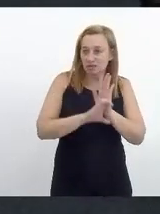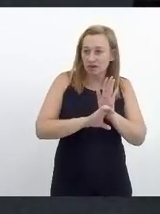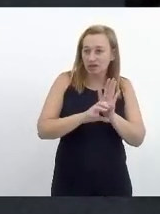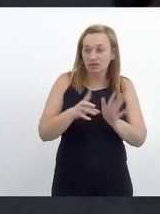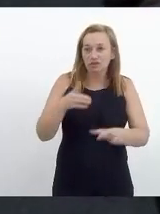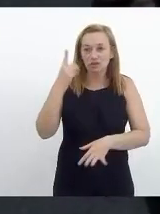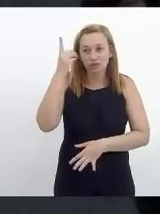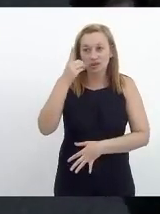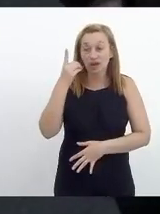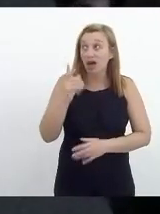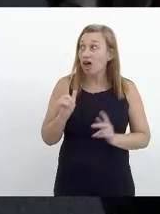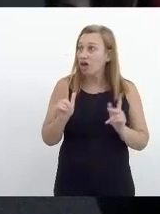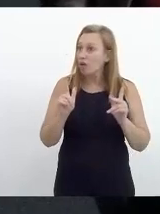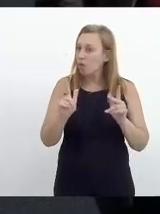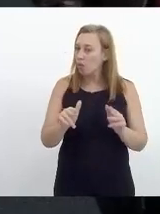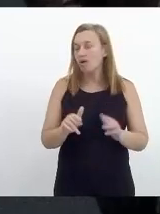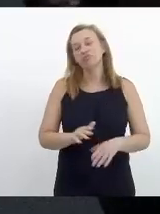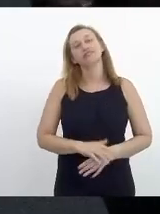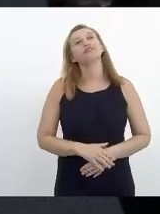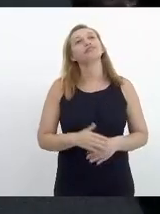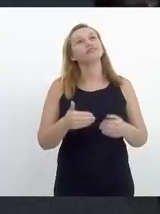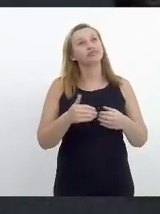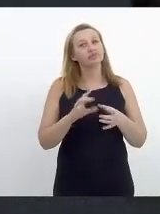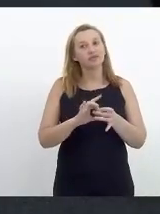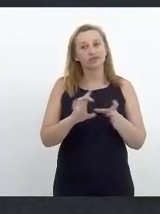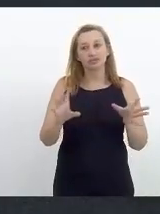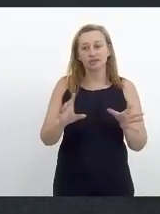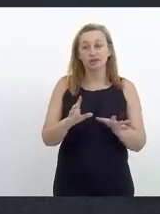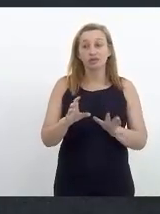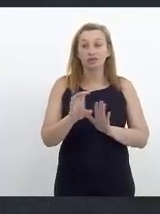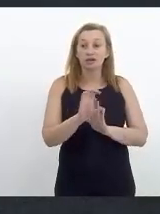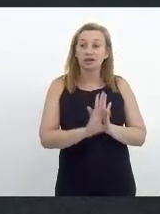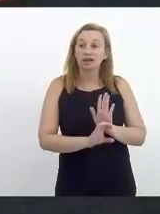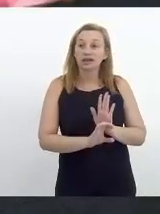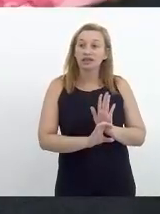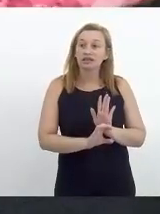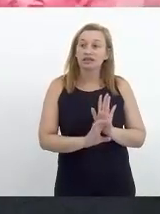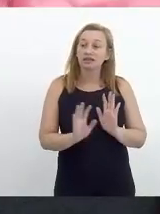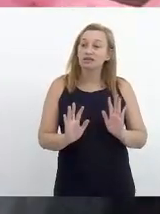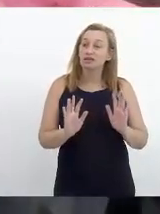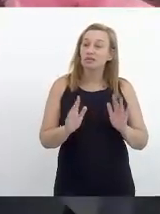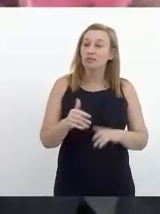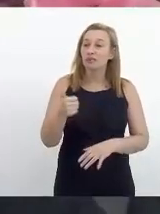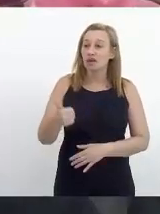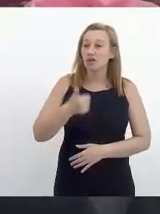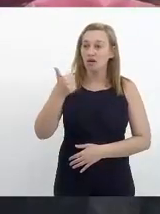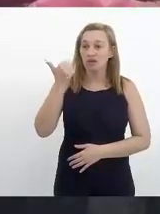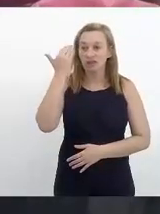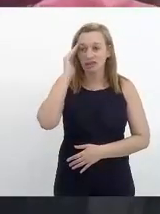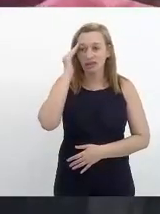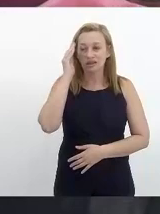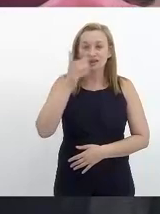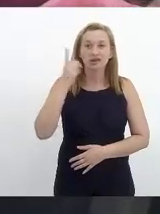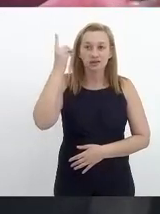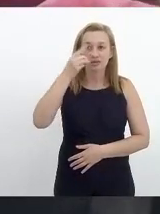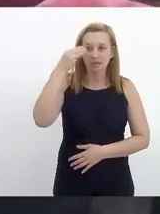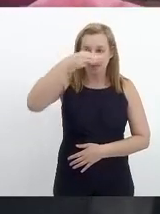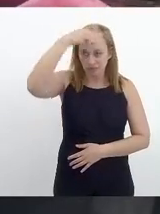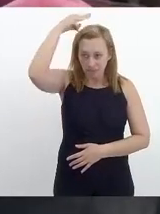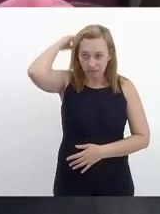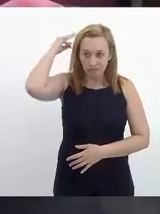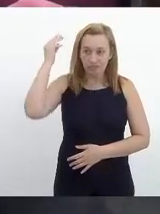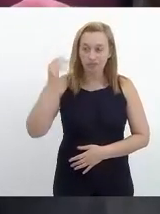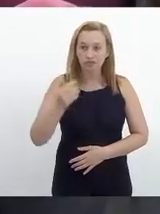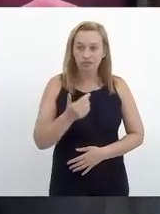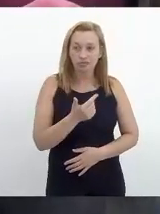porque estava ainda aberto o prazo para emenda. E, salvo o melhor juízo, deputado Márcio Pacheco